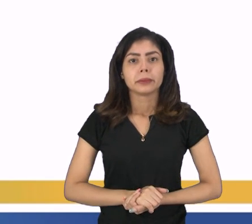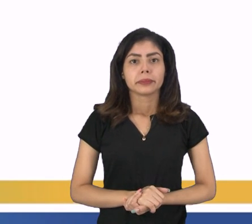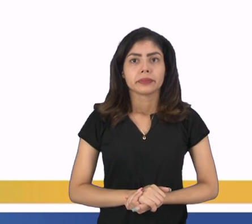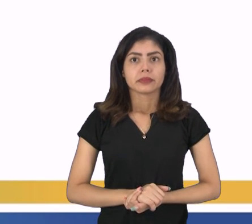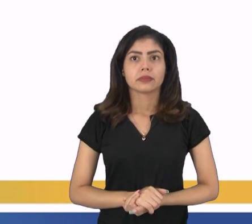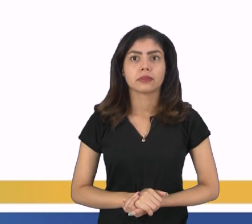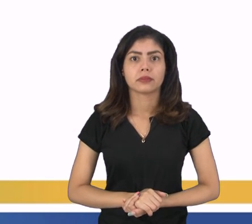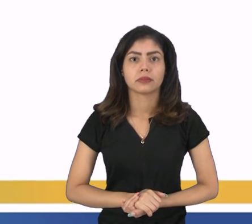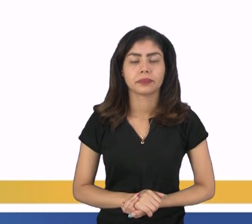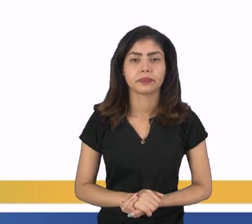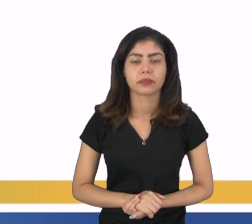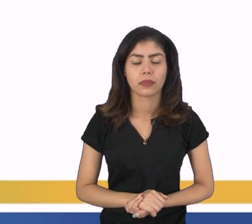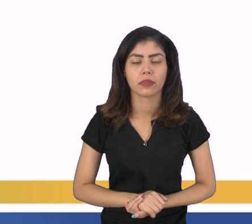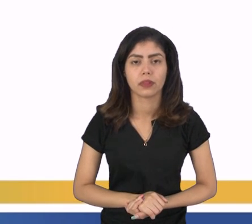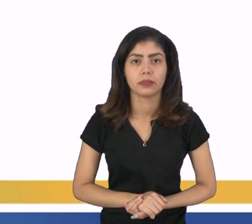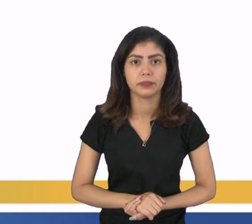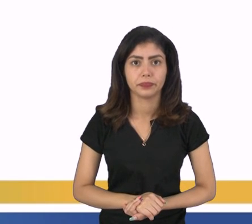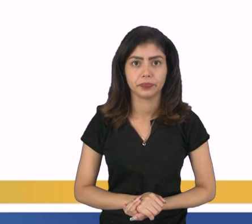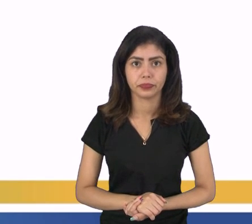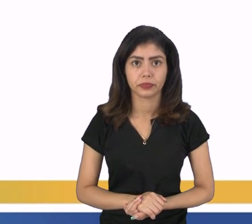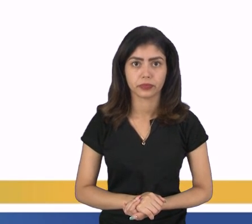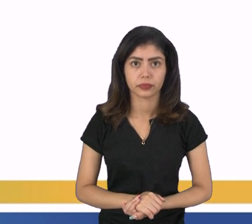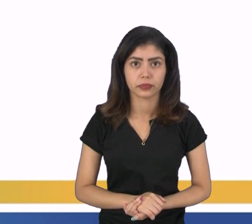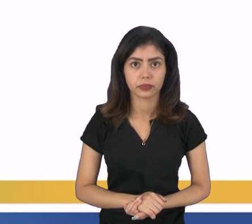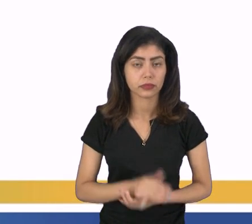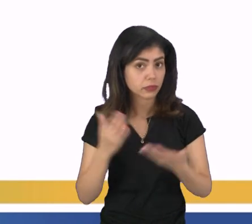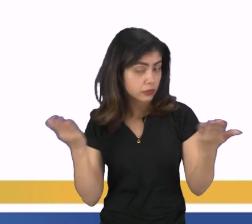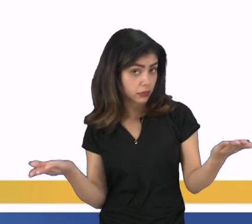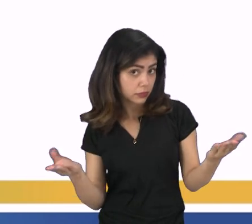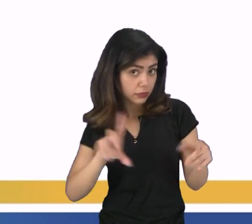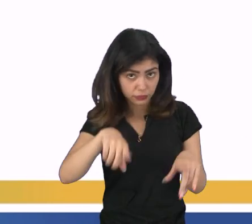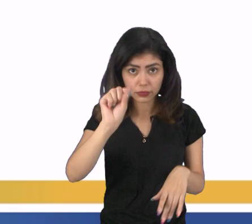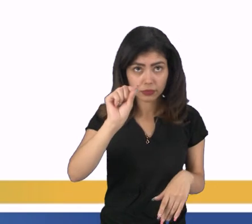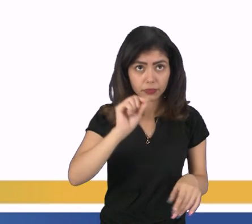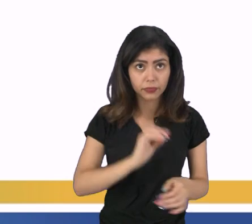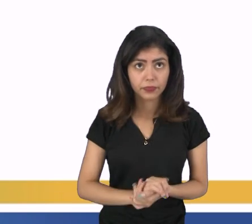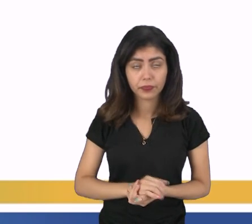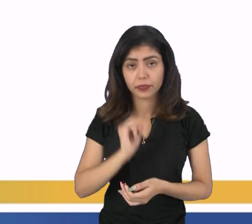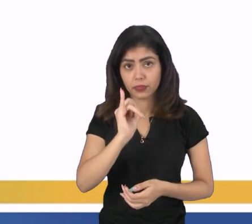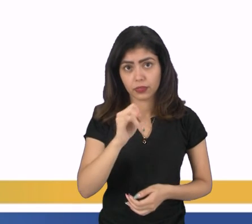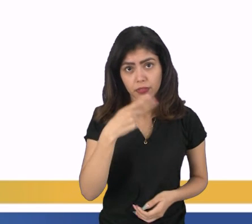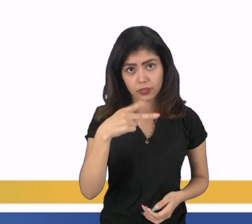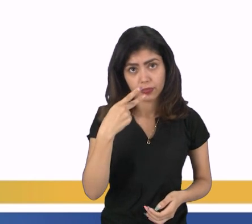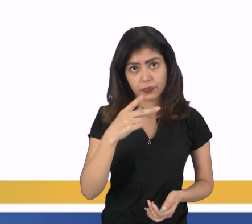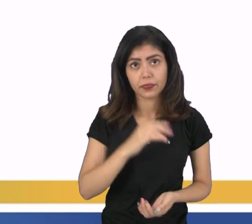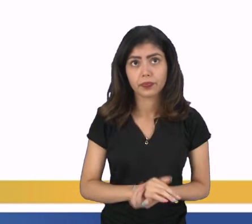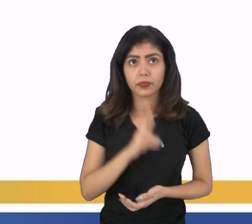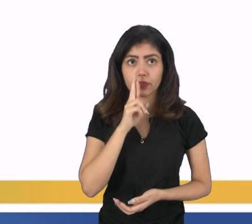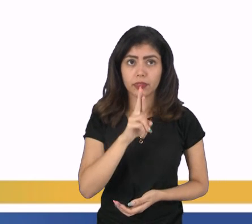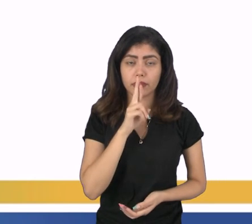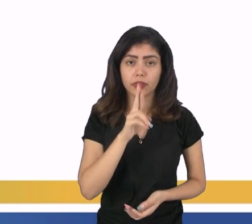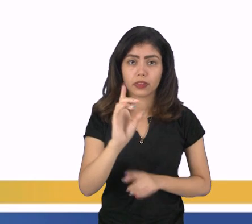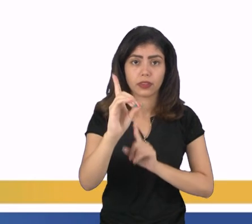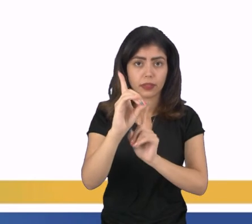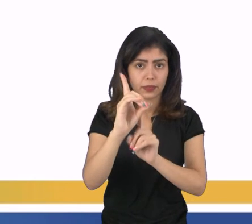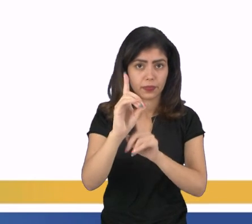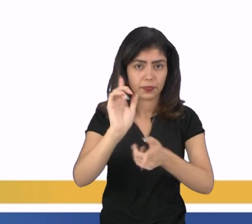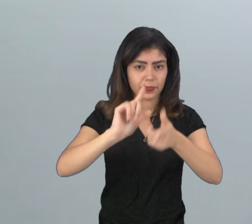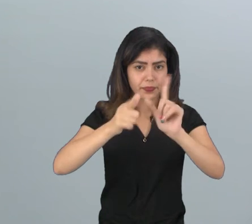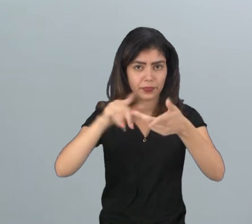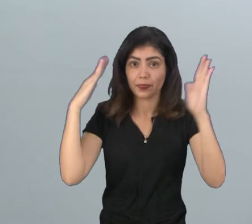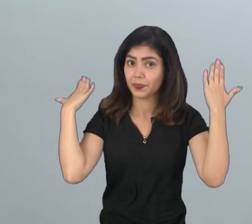e paisagem transformada. E aí, fez a sua escolha? Se você escolheu a letra D,